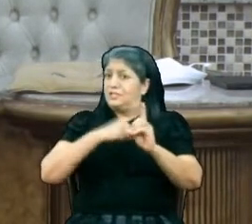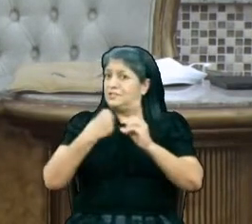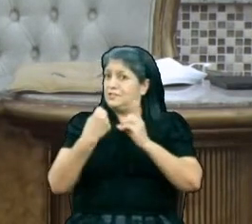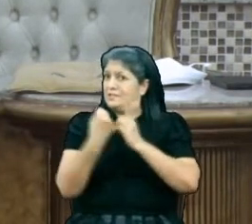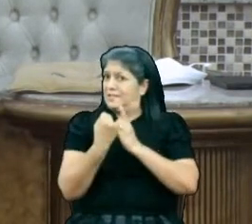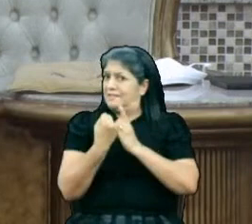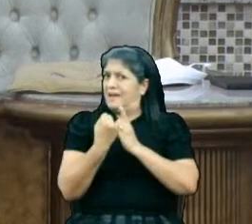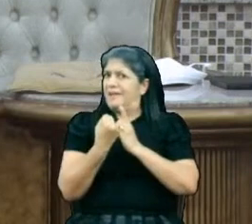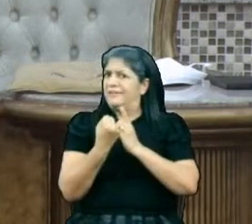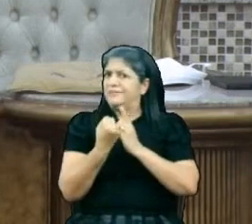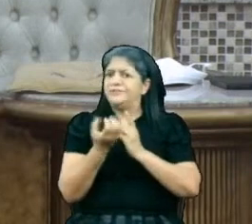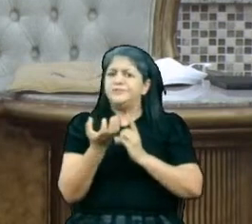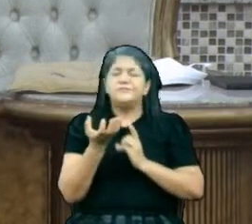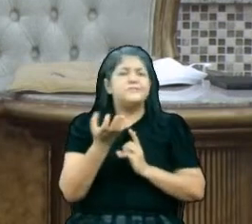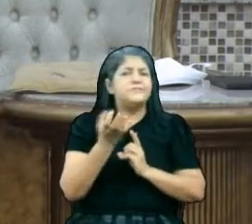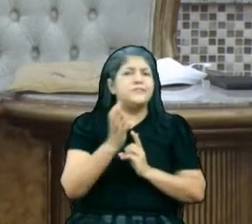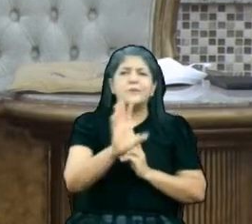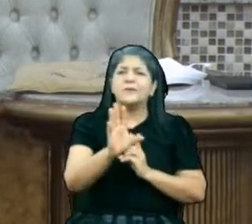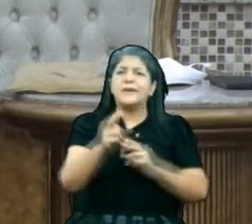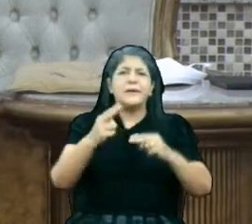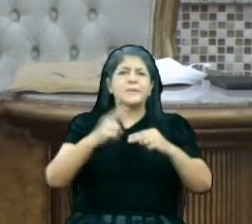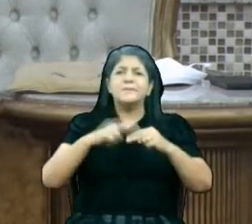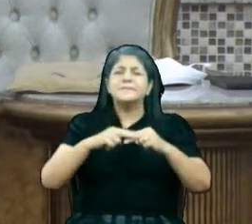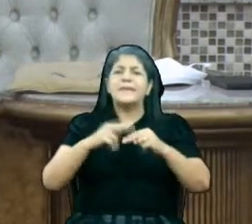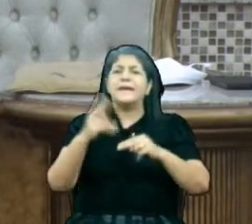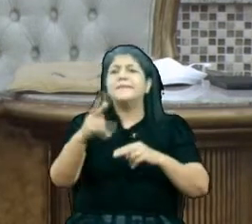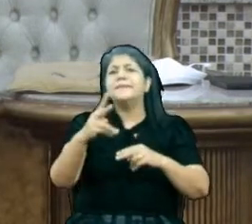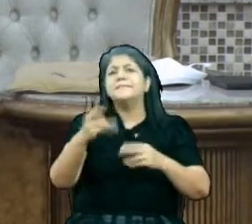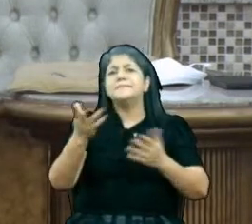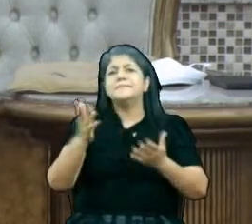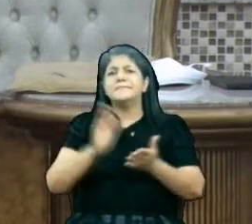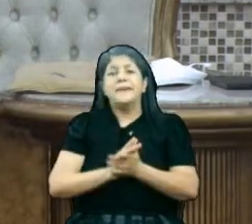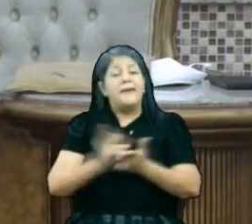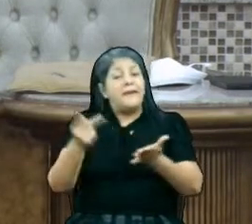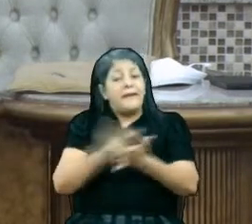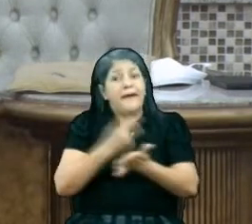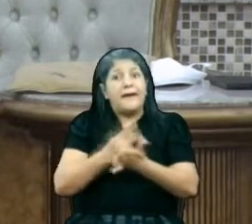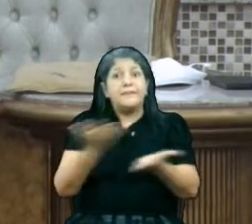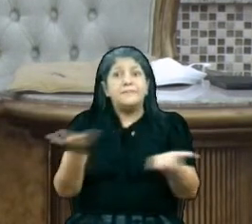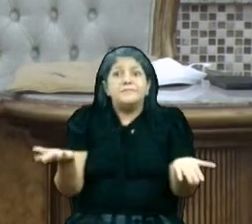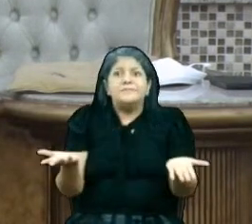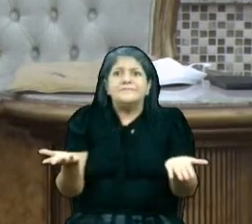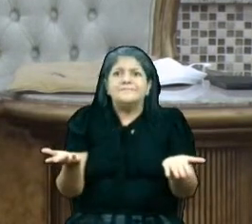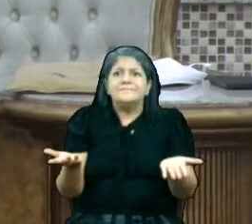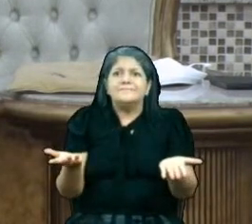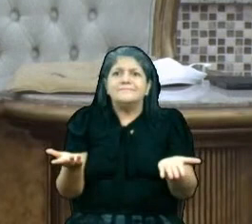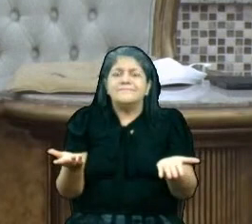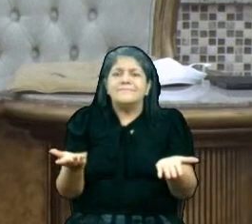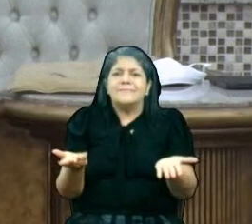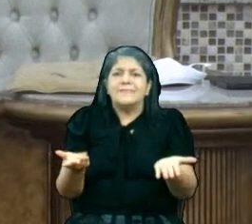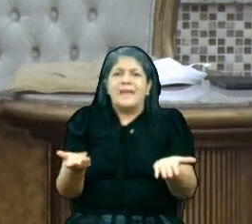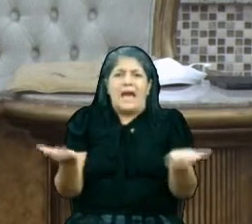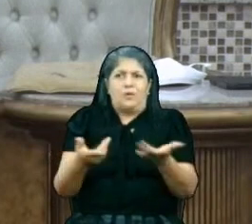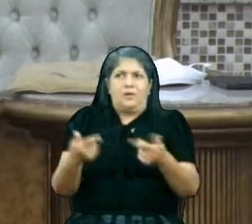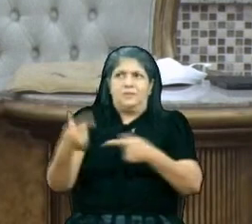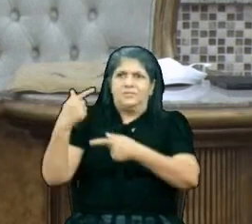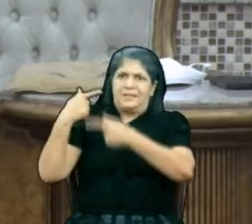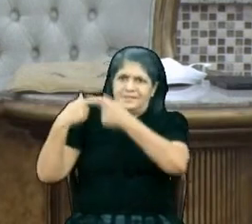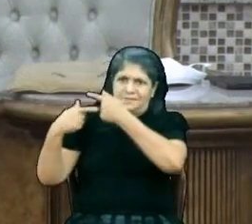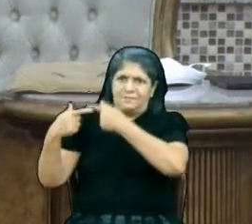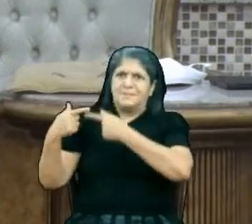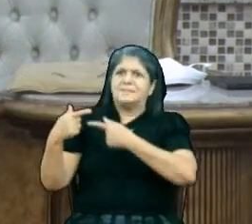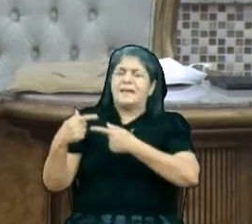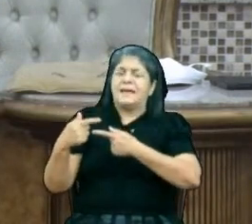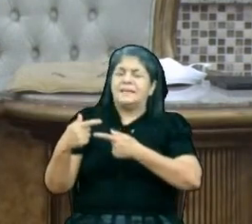relacionamentos estão muito descartáveis não é é só cidade moderna antigamente as pessoas se